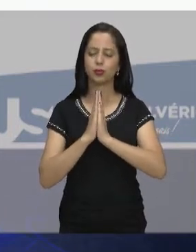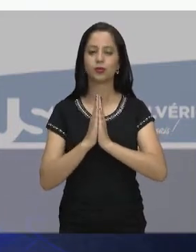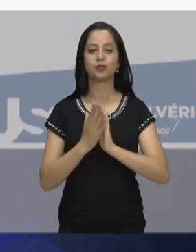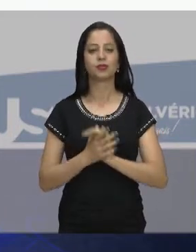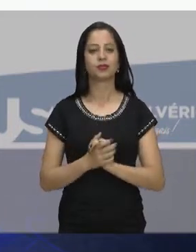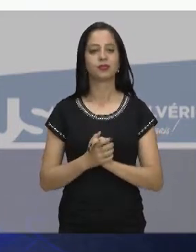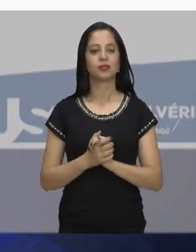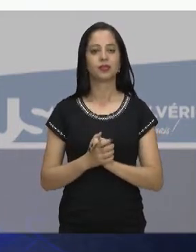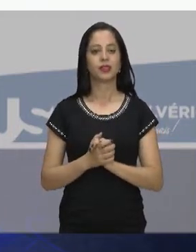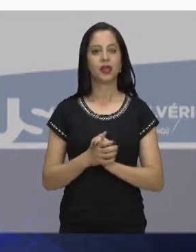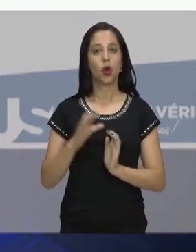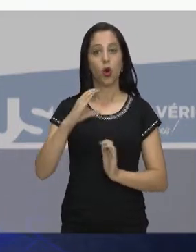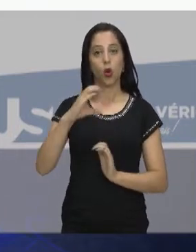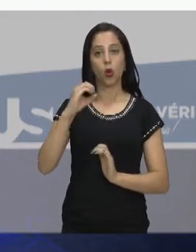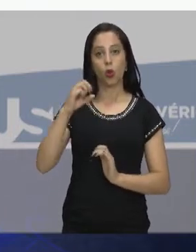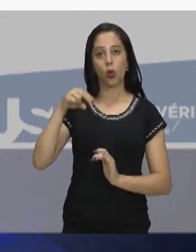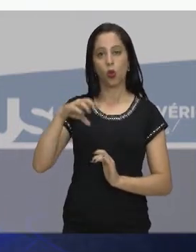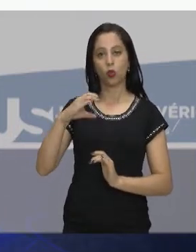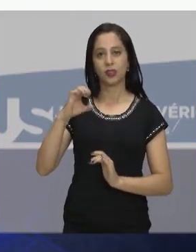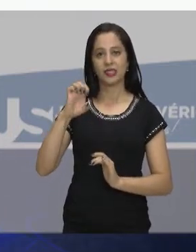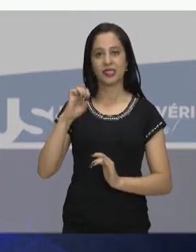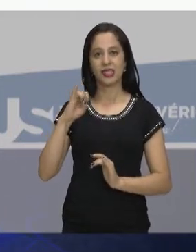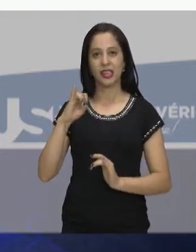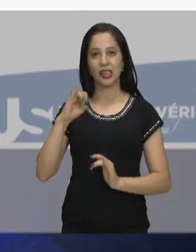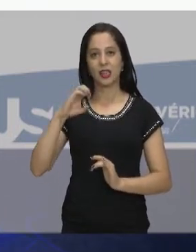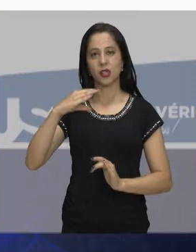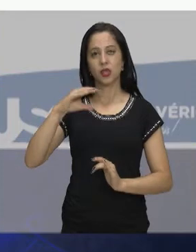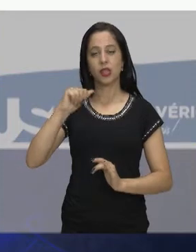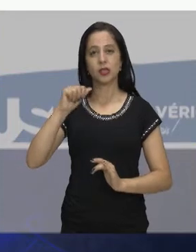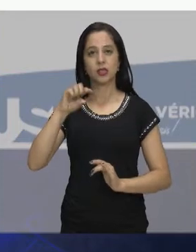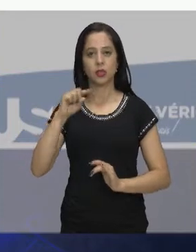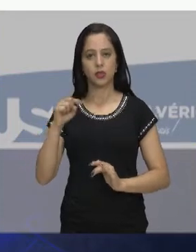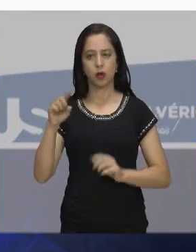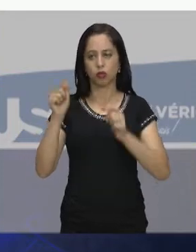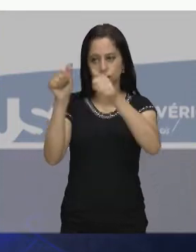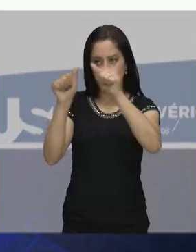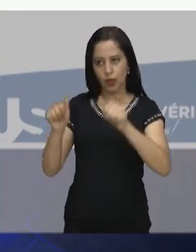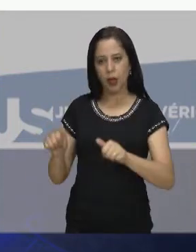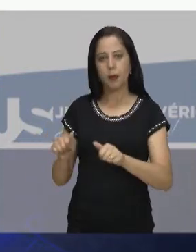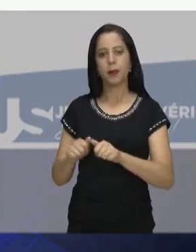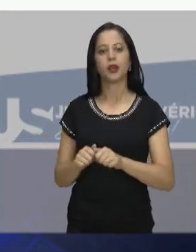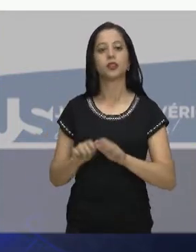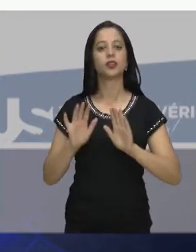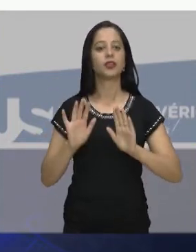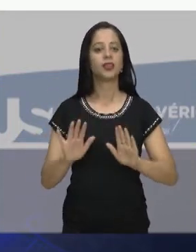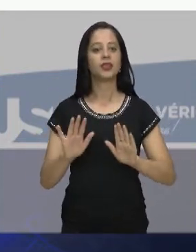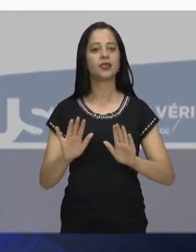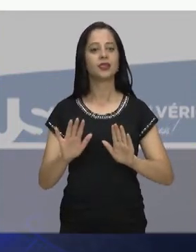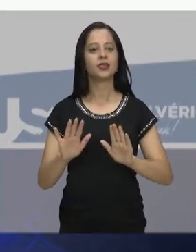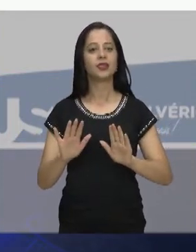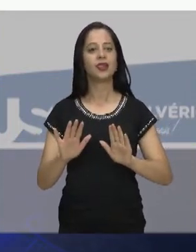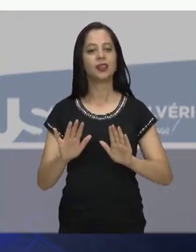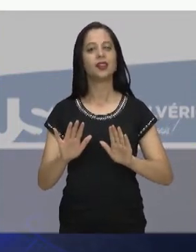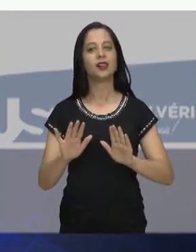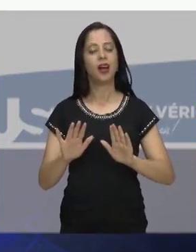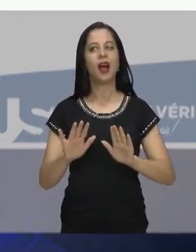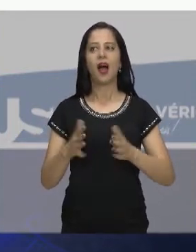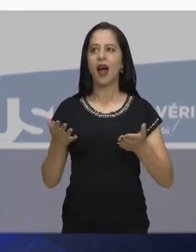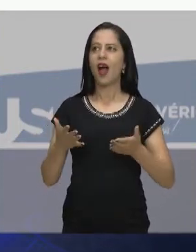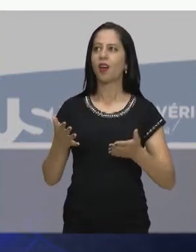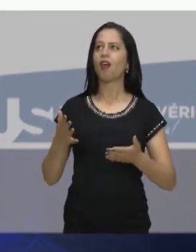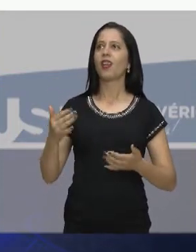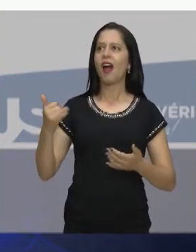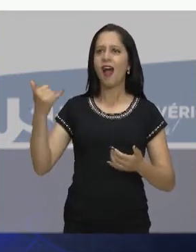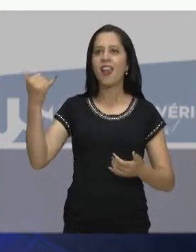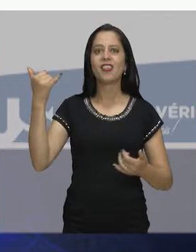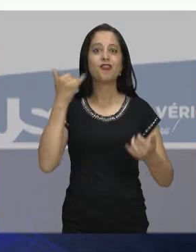da Imaculada Conceição. Então, nesse momento, ela falou, é uma providência eu receber essa notícia que está na